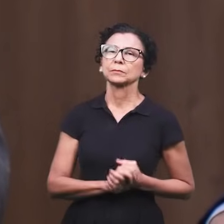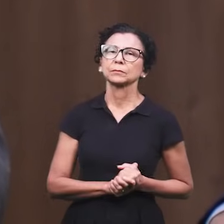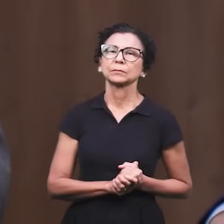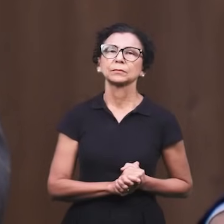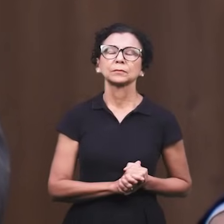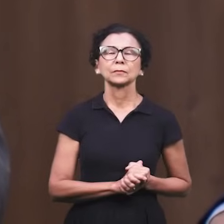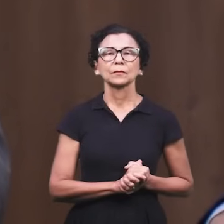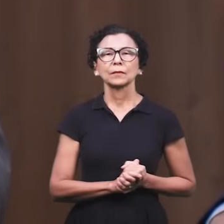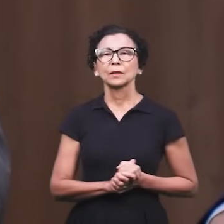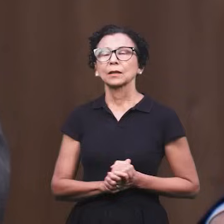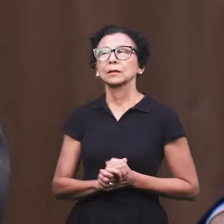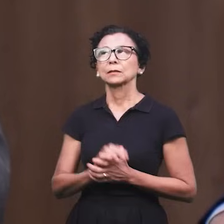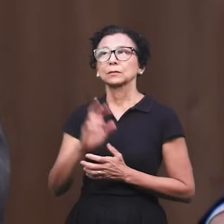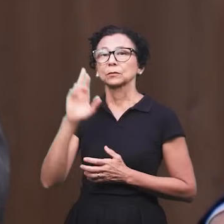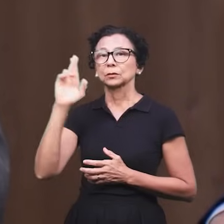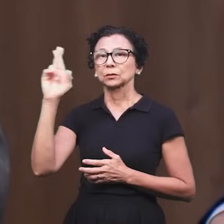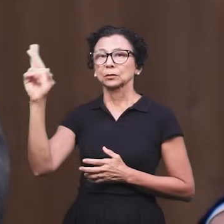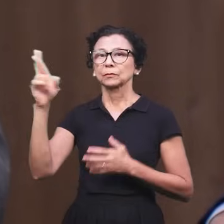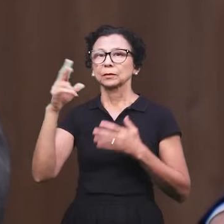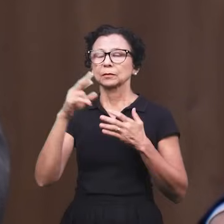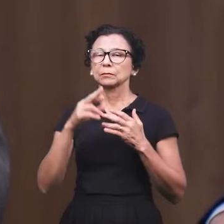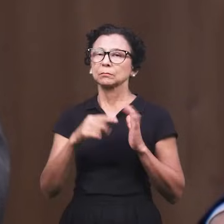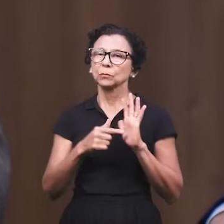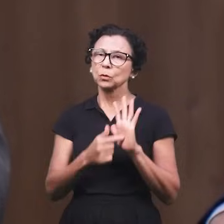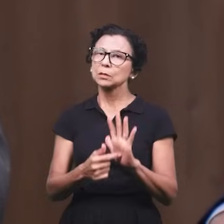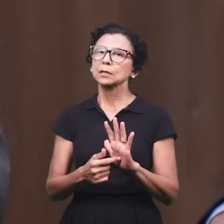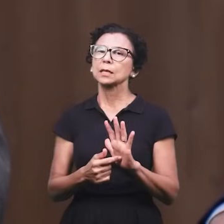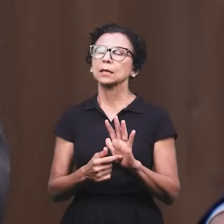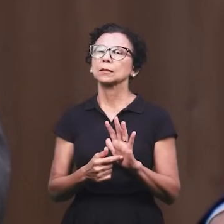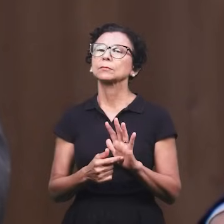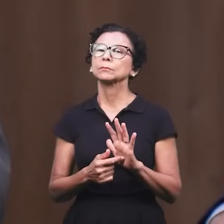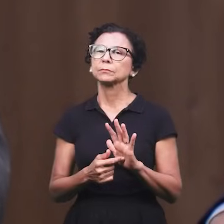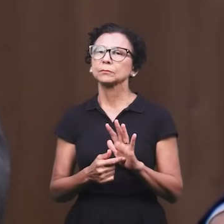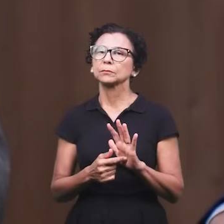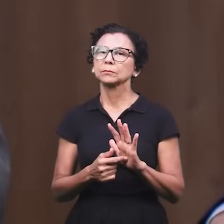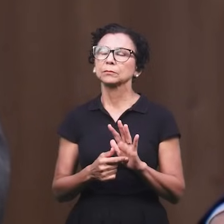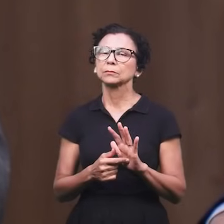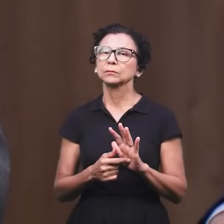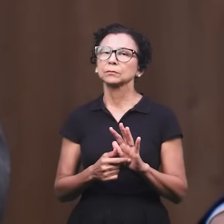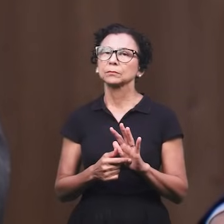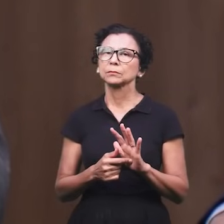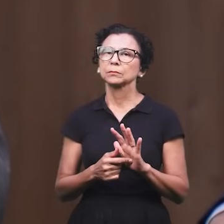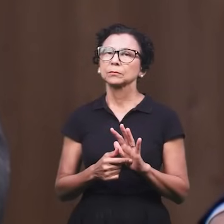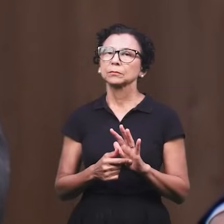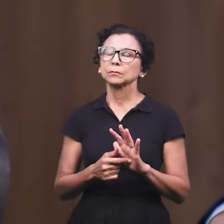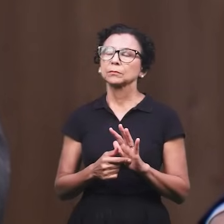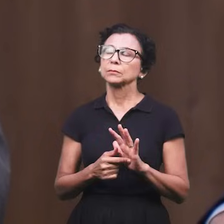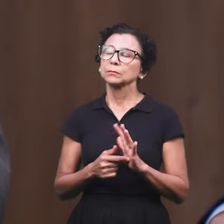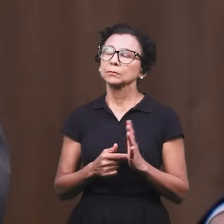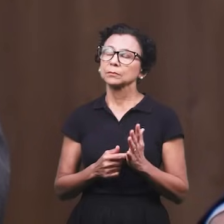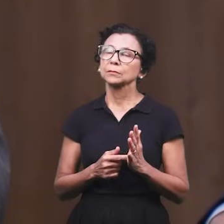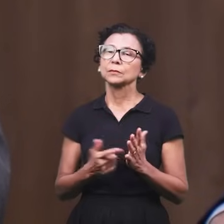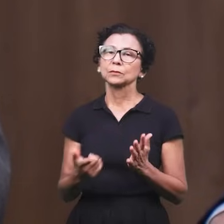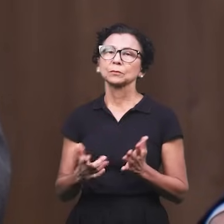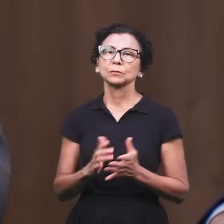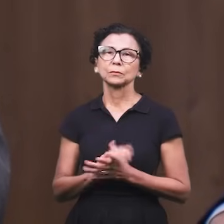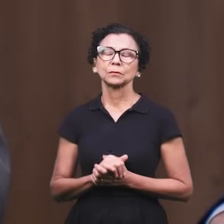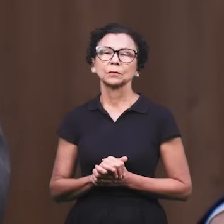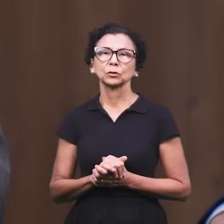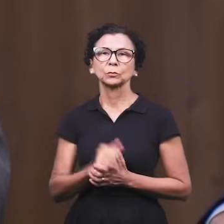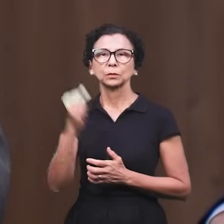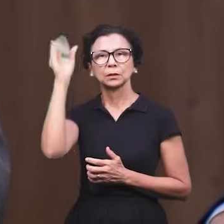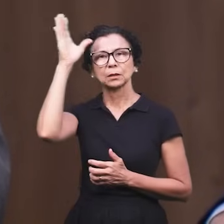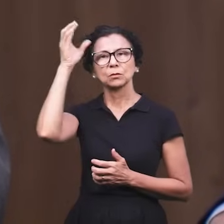não só vai te dar uma direção, como você vai ter a bênção daquilo que foi dito aqui logo no início, na primeira pergunta.